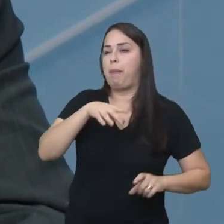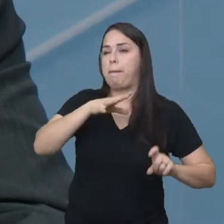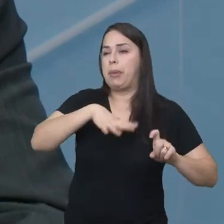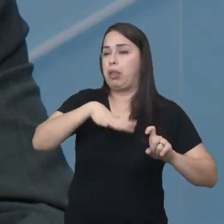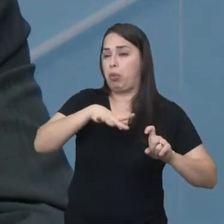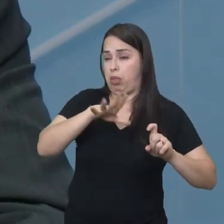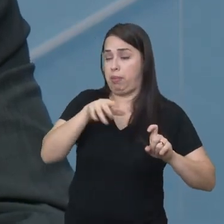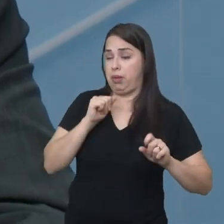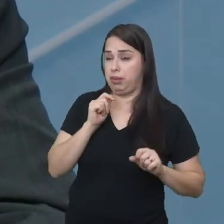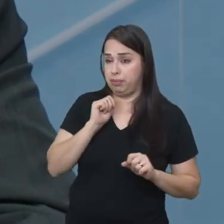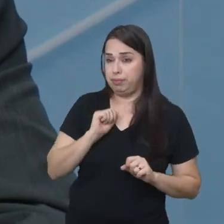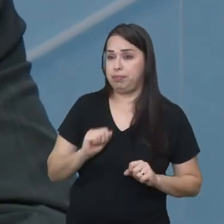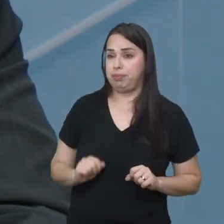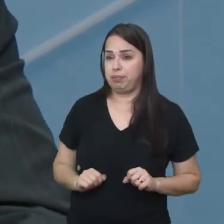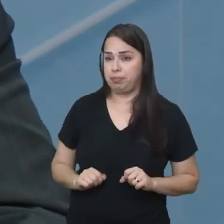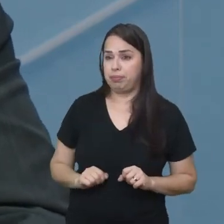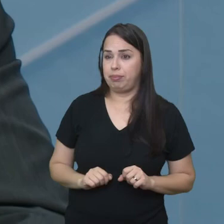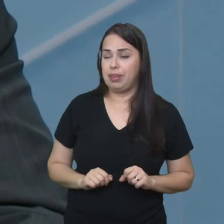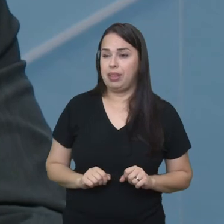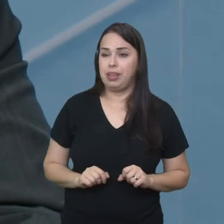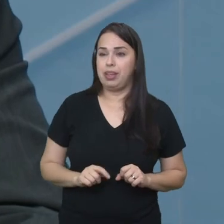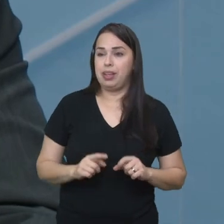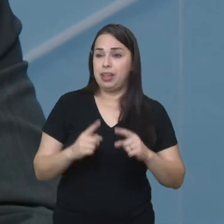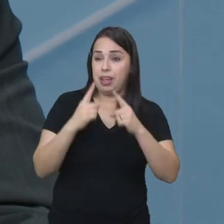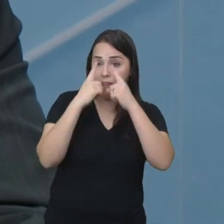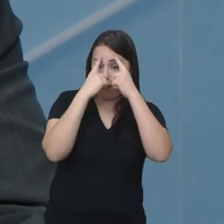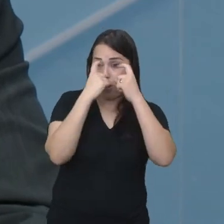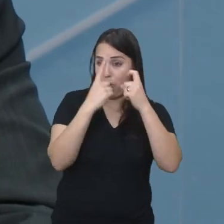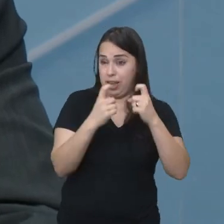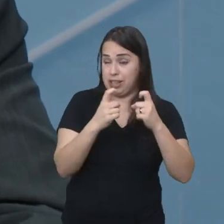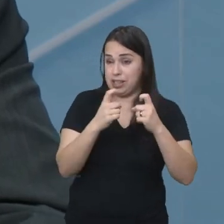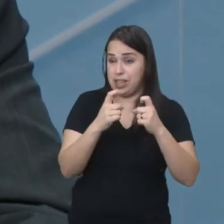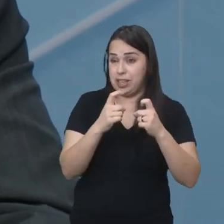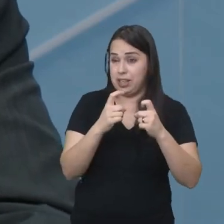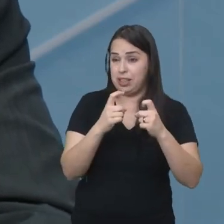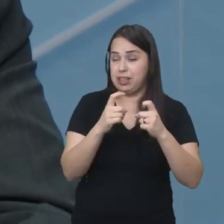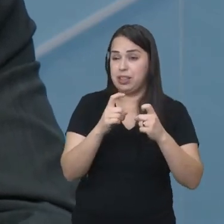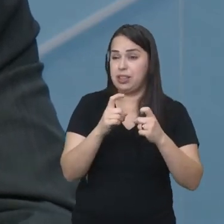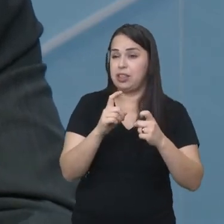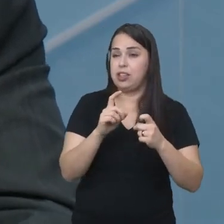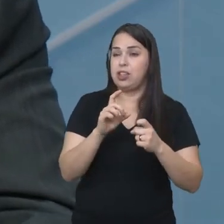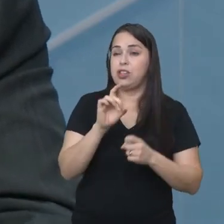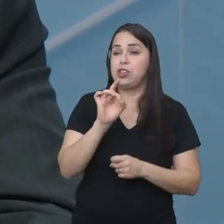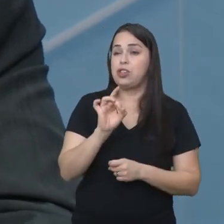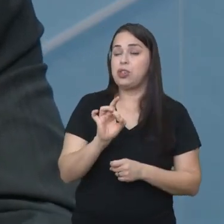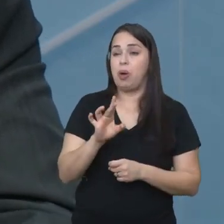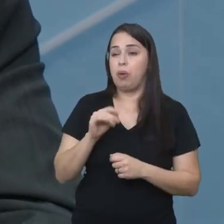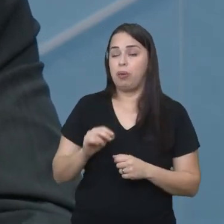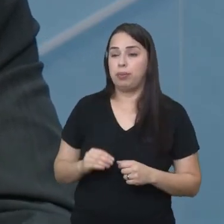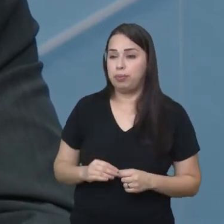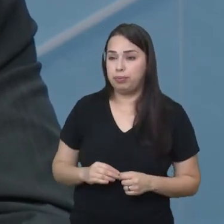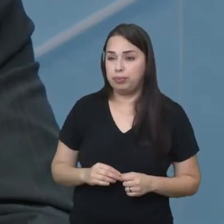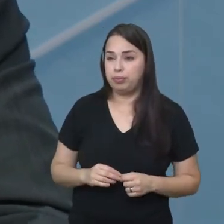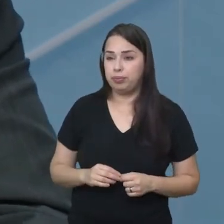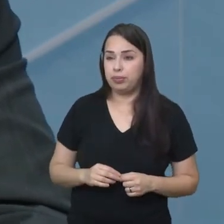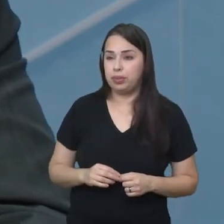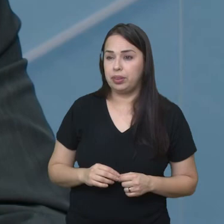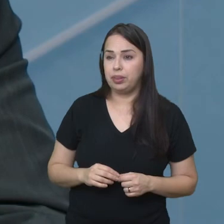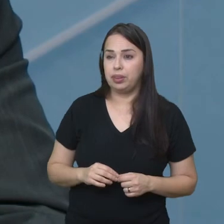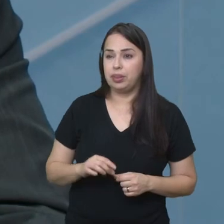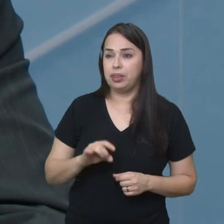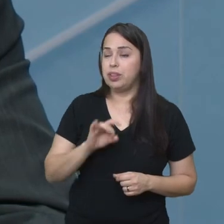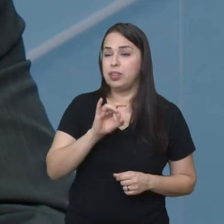a violência que permeia a nossa sociedade, ela é fruto de iniciativa de